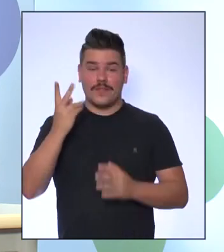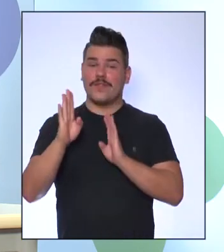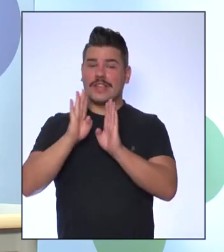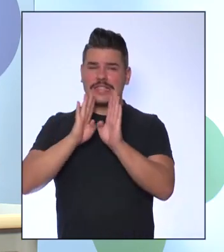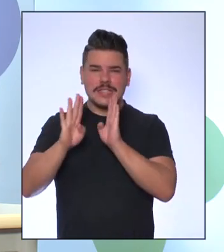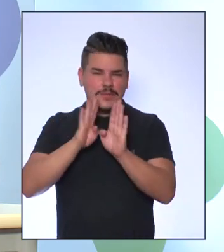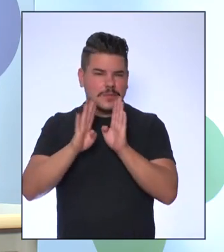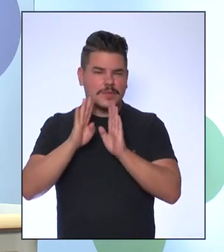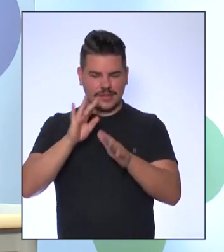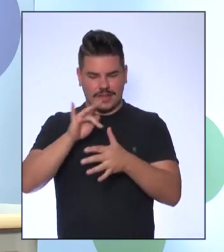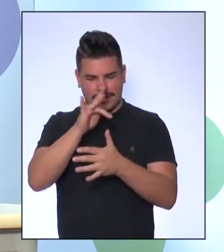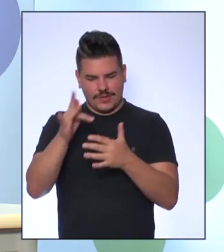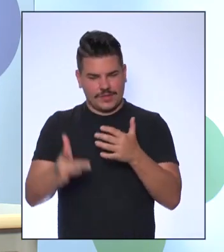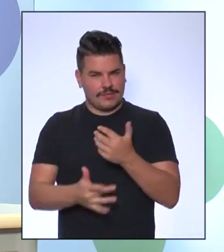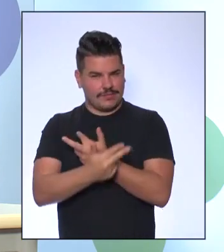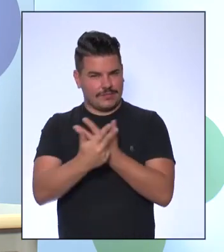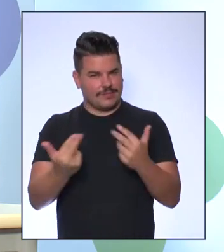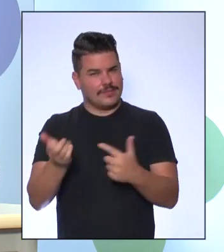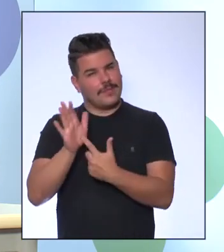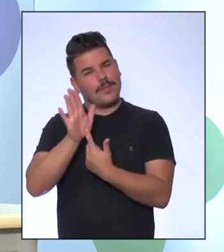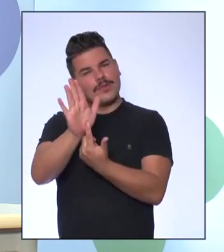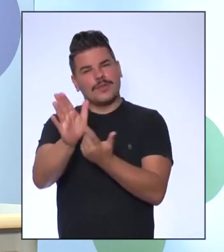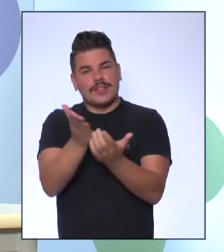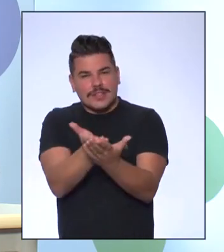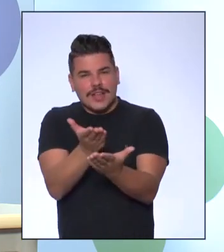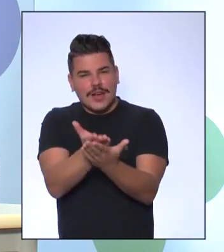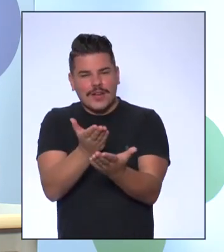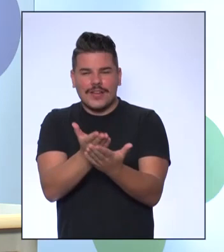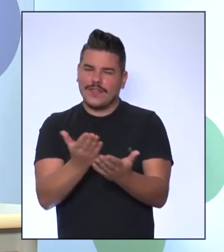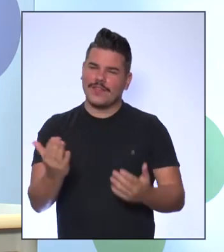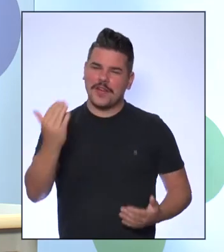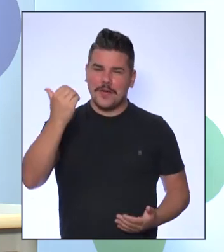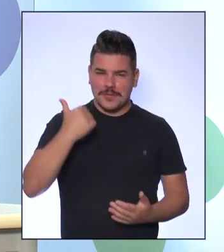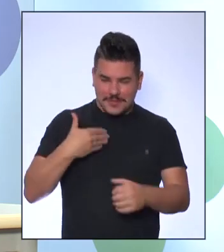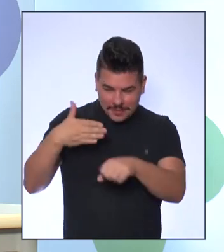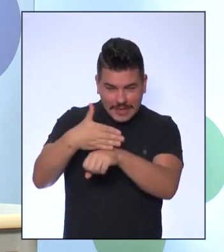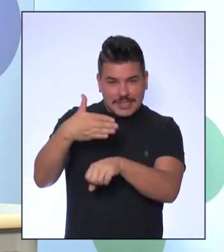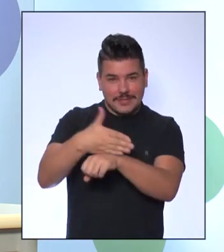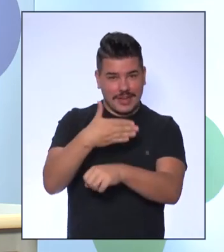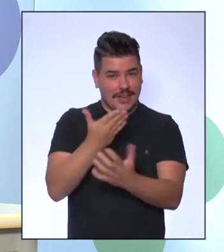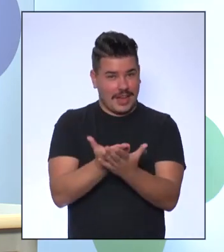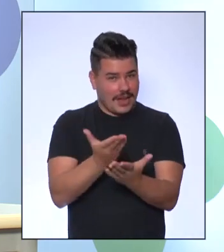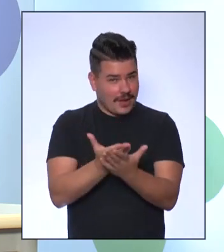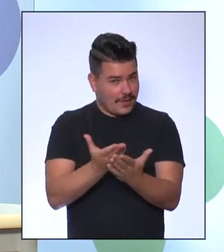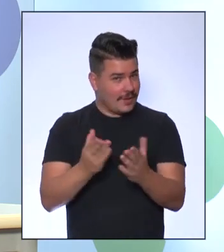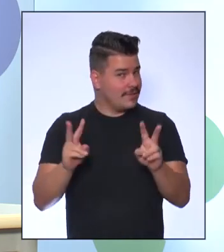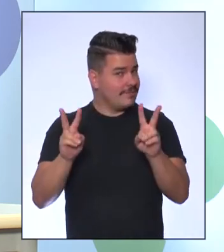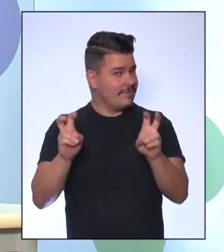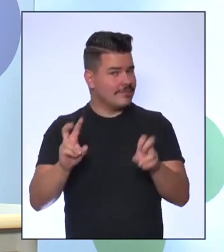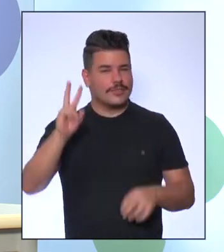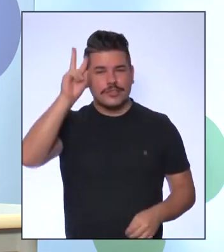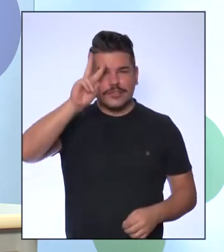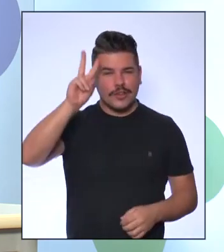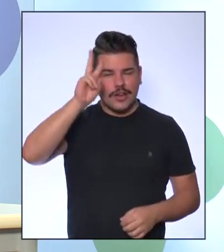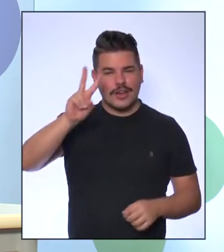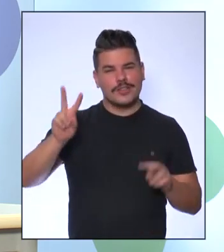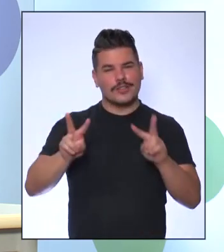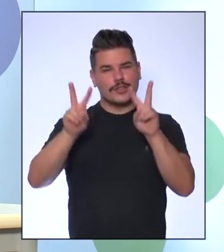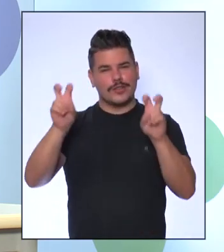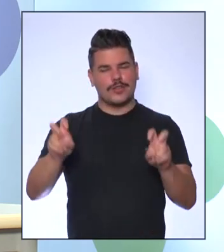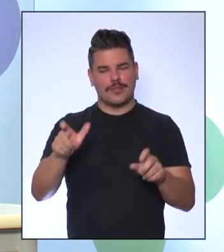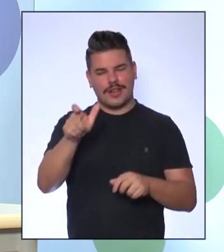nós vamos agora transmitir para vocês e participar junto com vocês de uma aula de história sobre urbanização